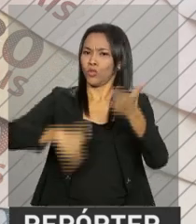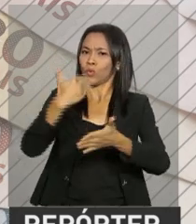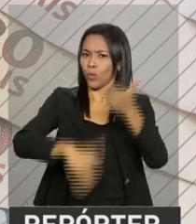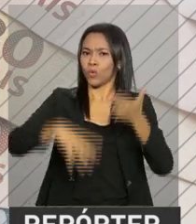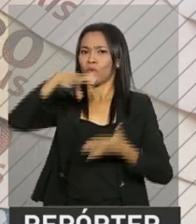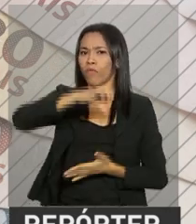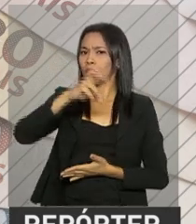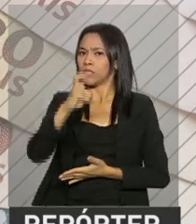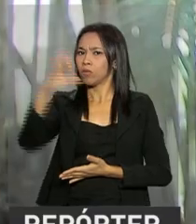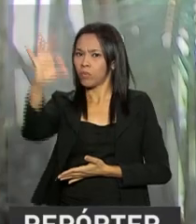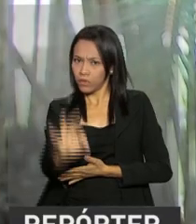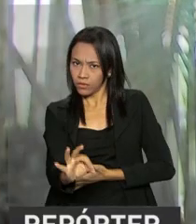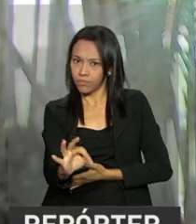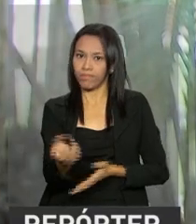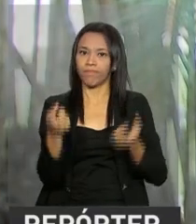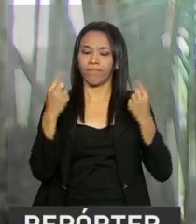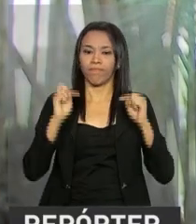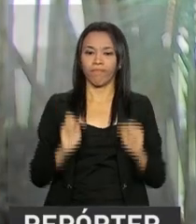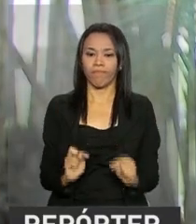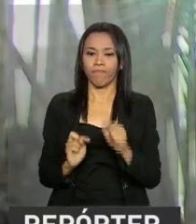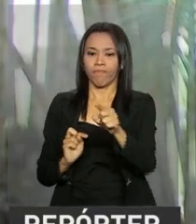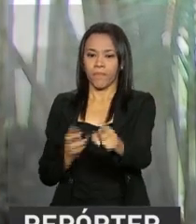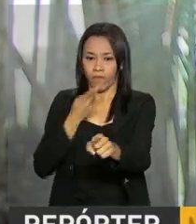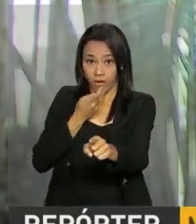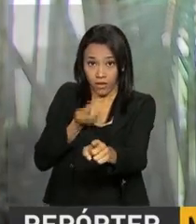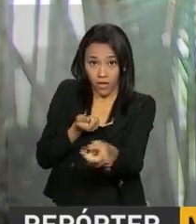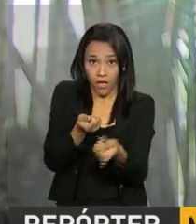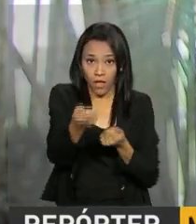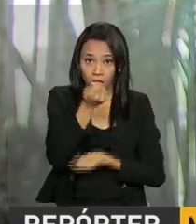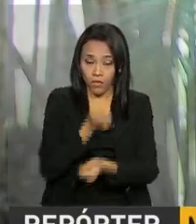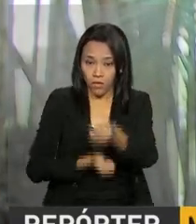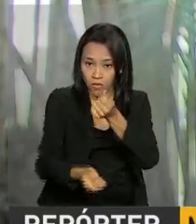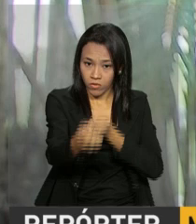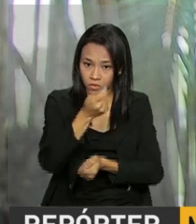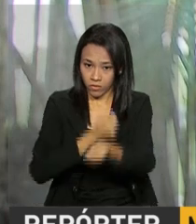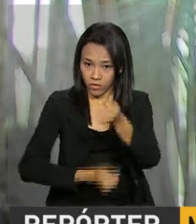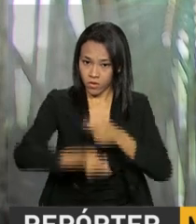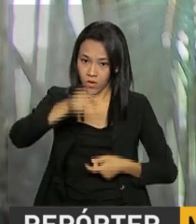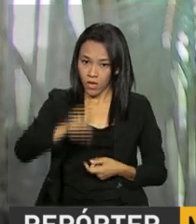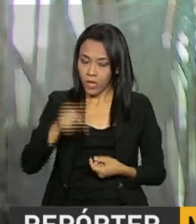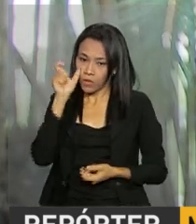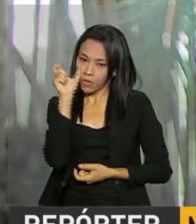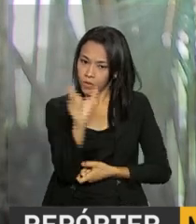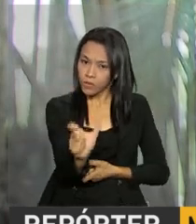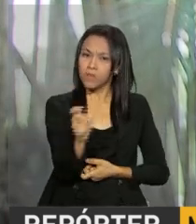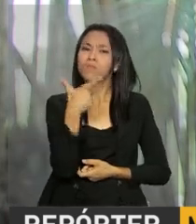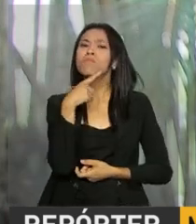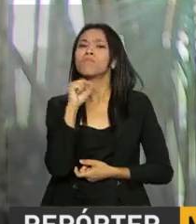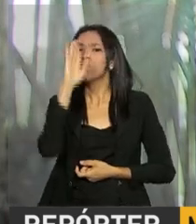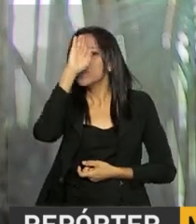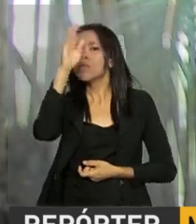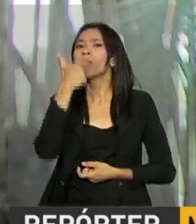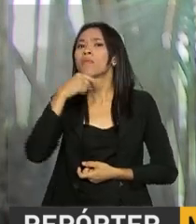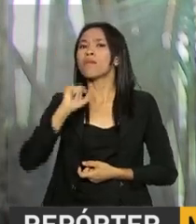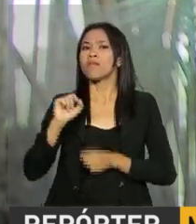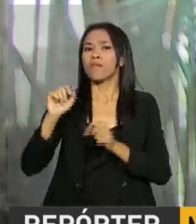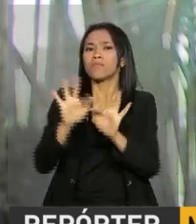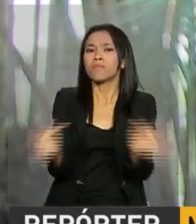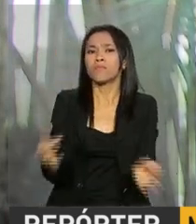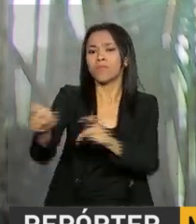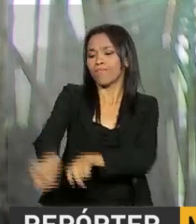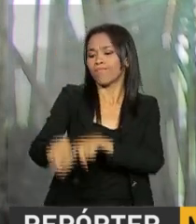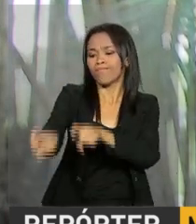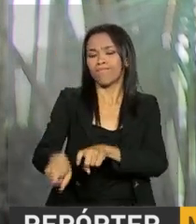95%. A renegociação em condições bastante interessantes, principalmente para os pequenos produtores, vai permitir